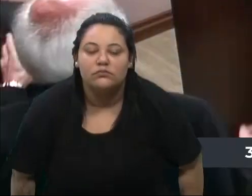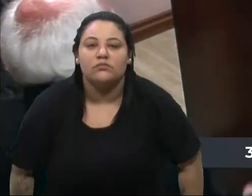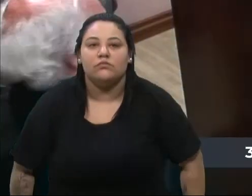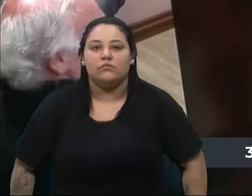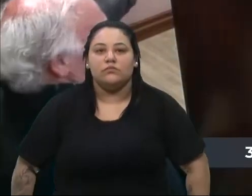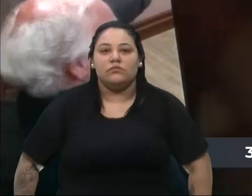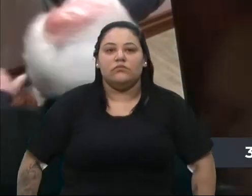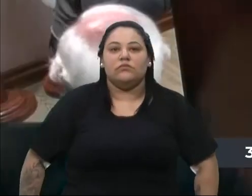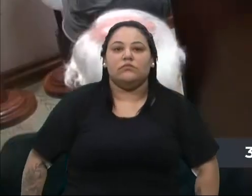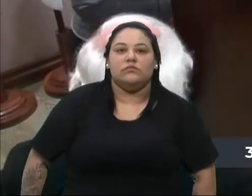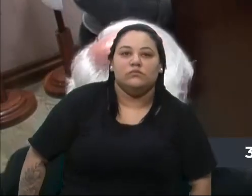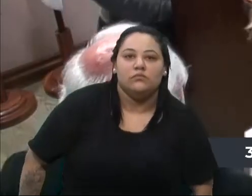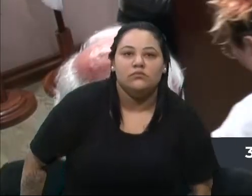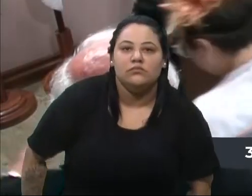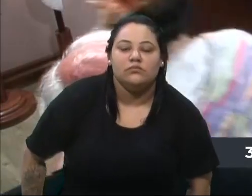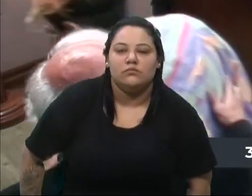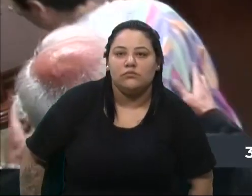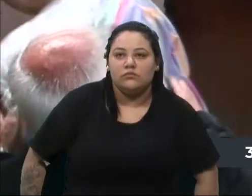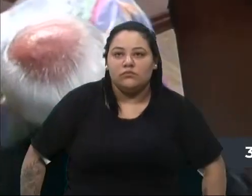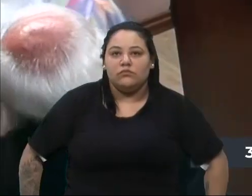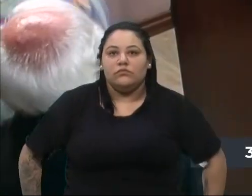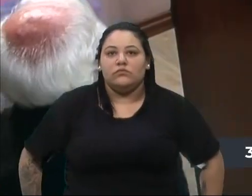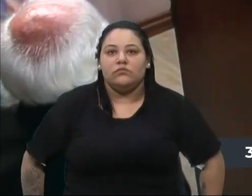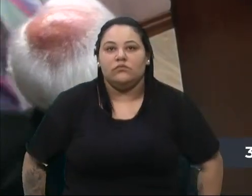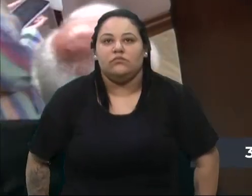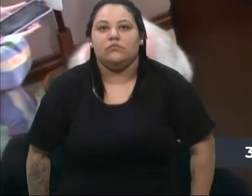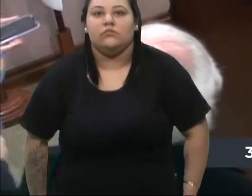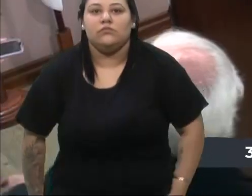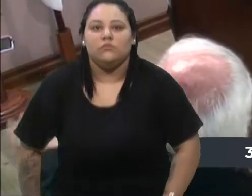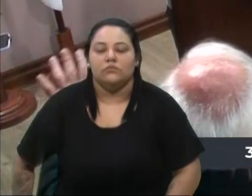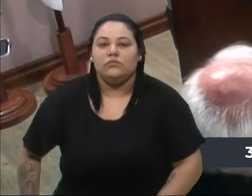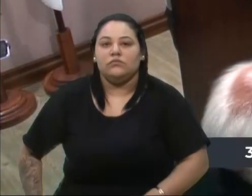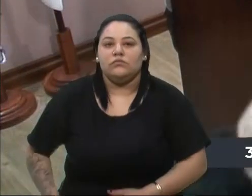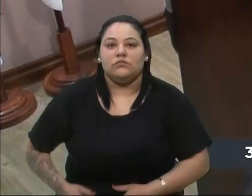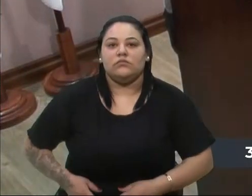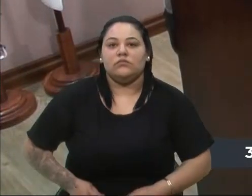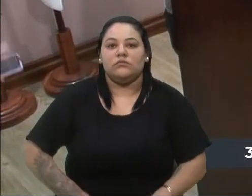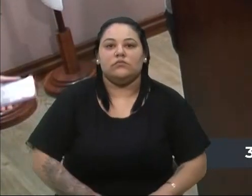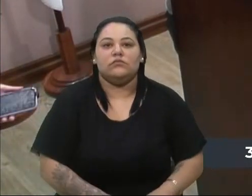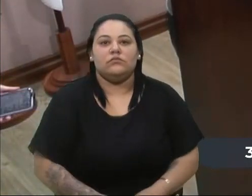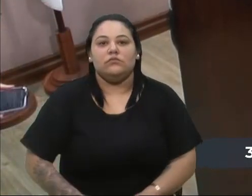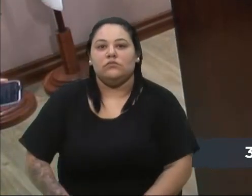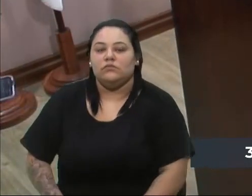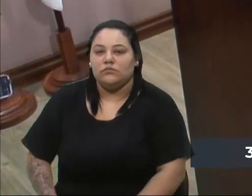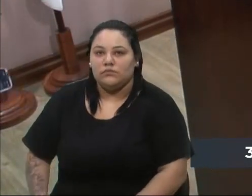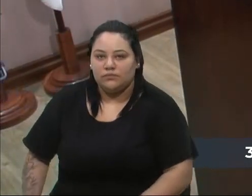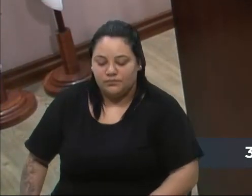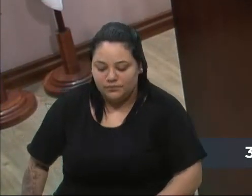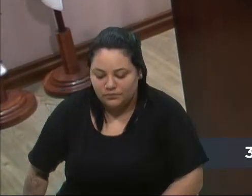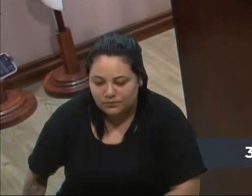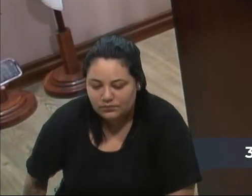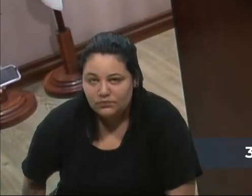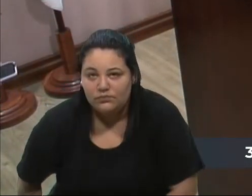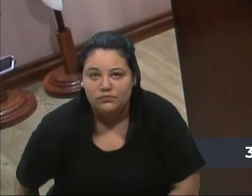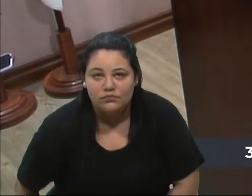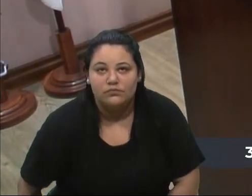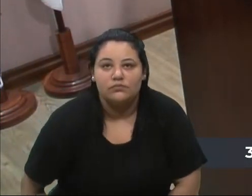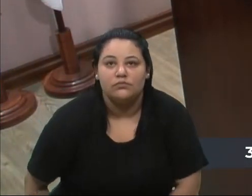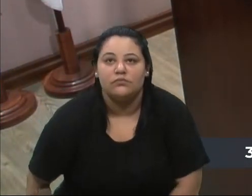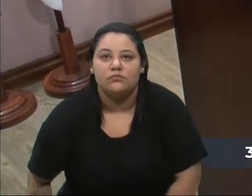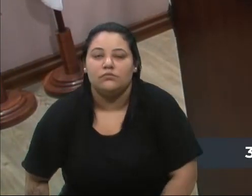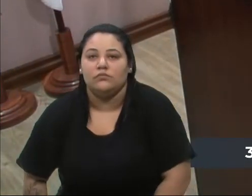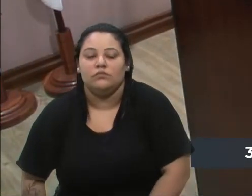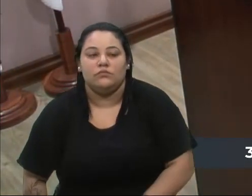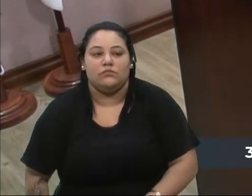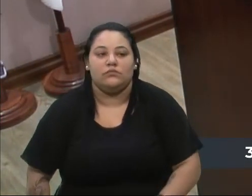Ela já sabe, como já conheço mais ou menos, né? Deixa eu marcar aqui. Vou revezar um pouquinho aqui com a Carol. O